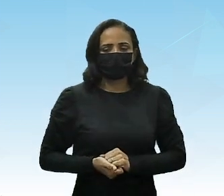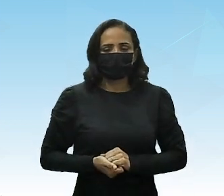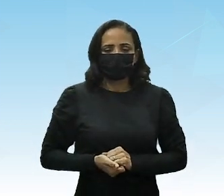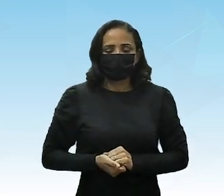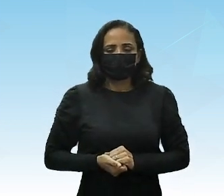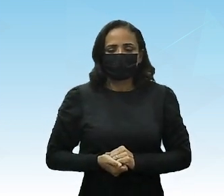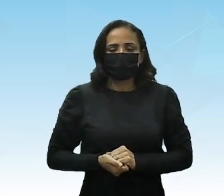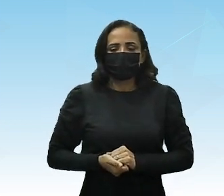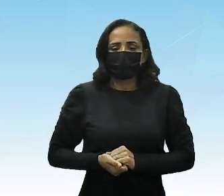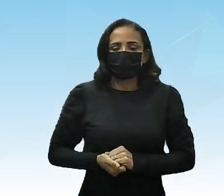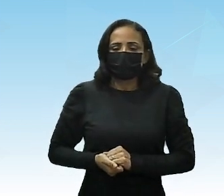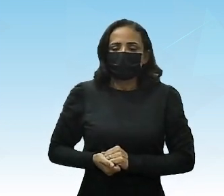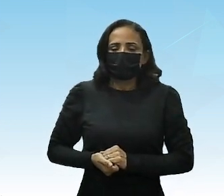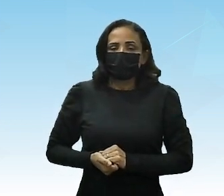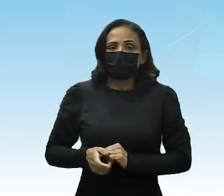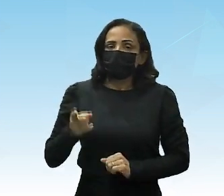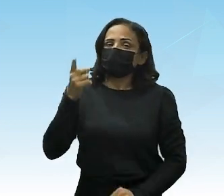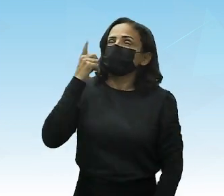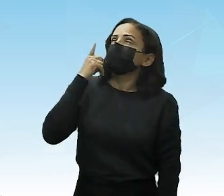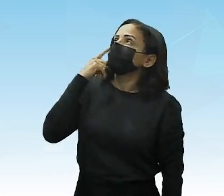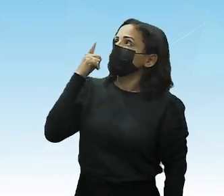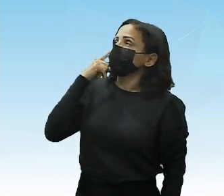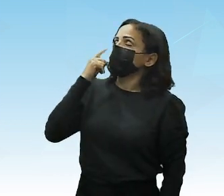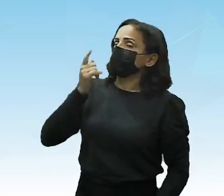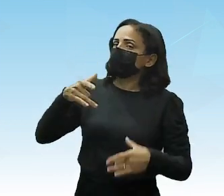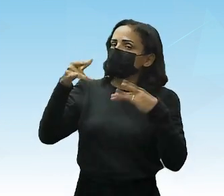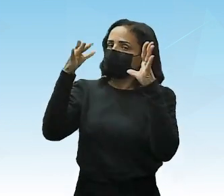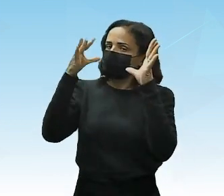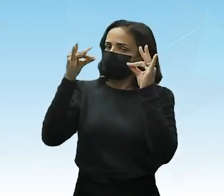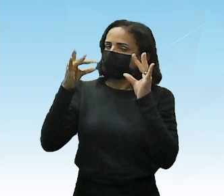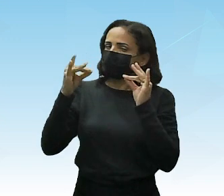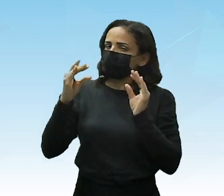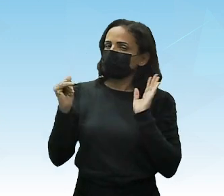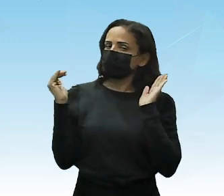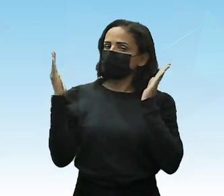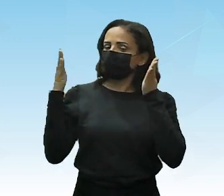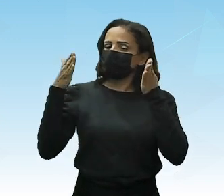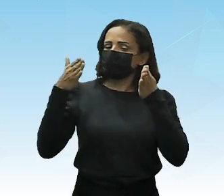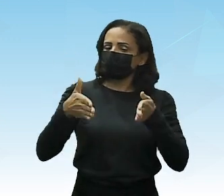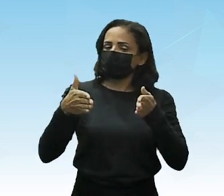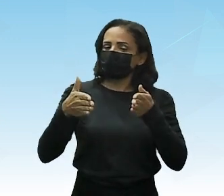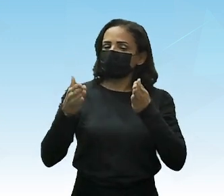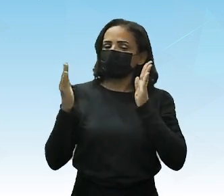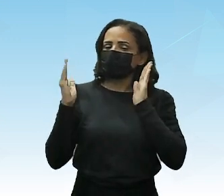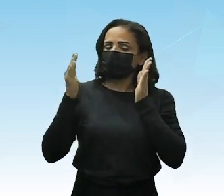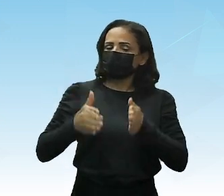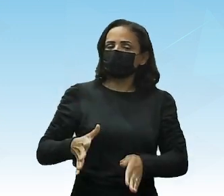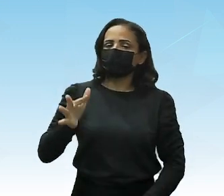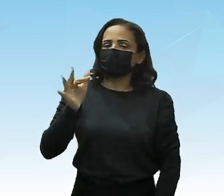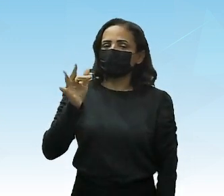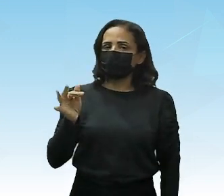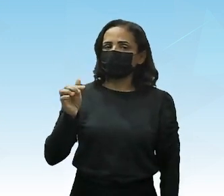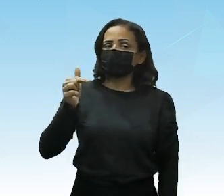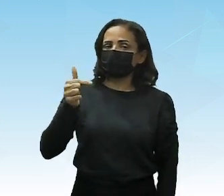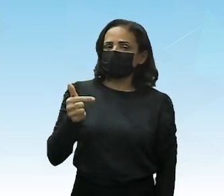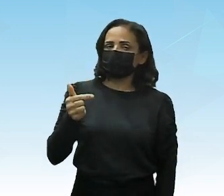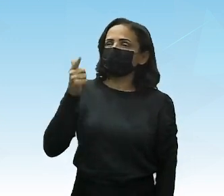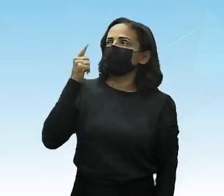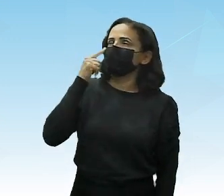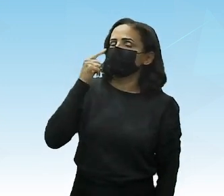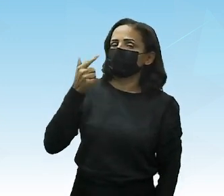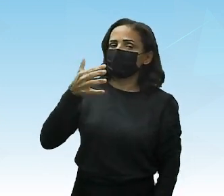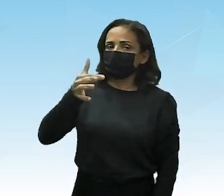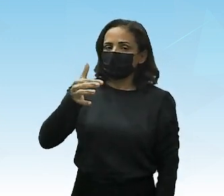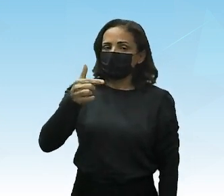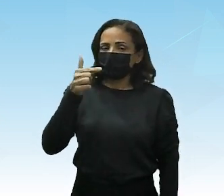Andrei, mas por que a gente vai dar ênfase no F2? Porque o F2 é o primeiro diferente da mãe. É o